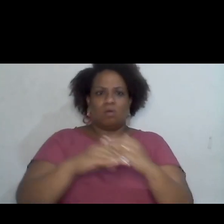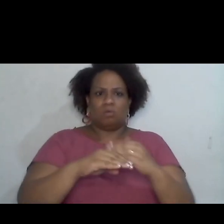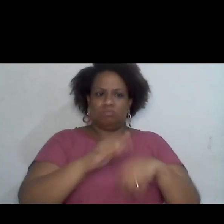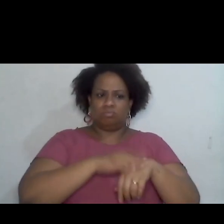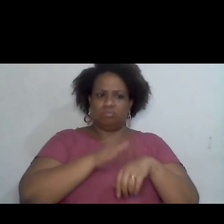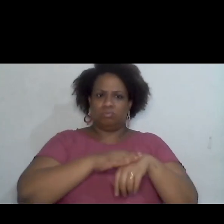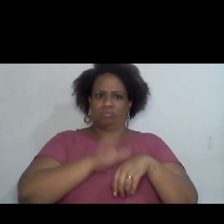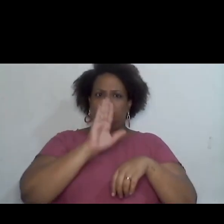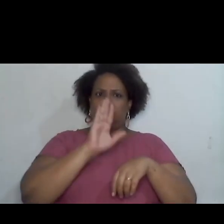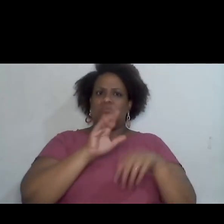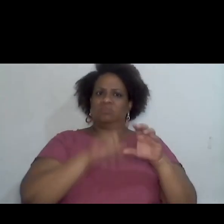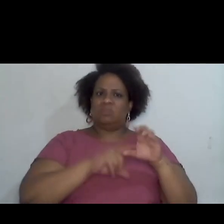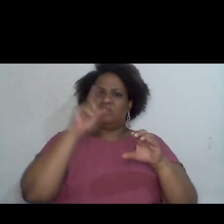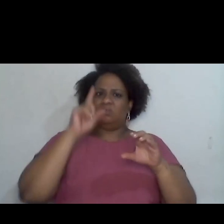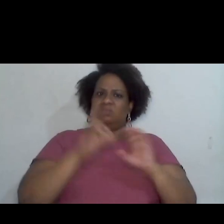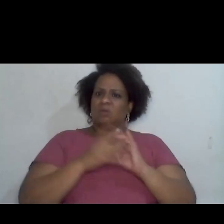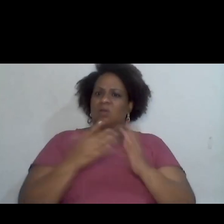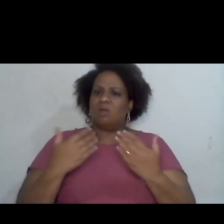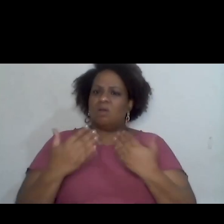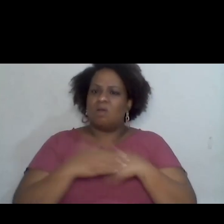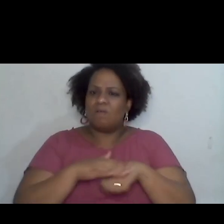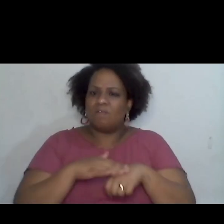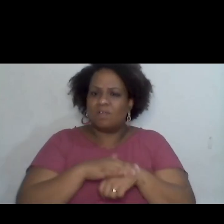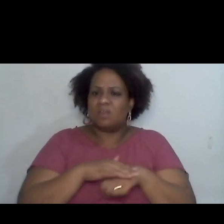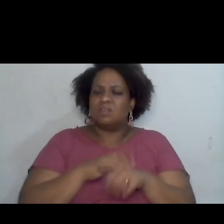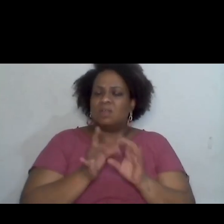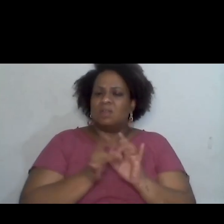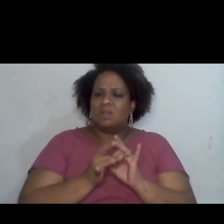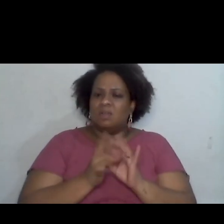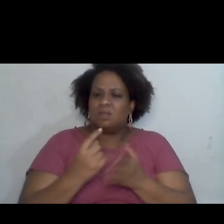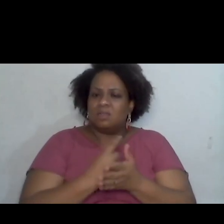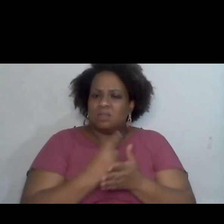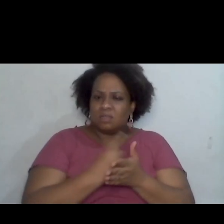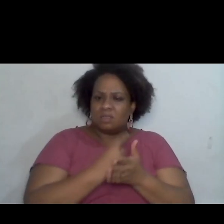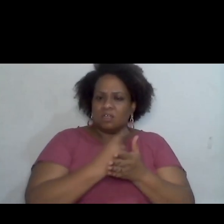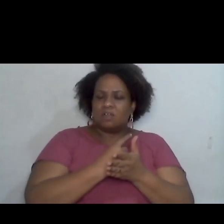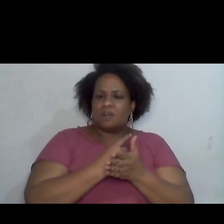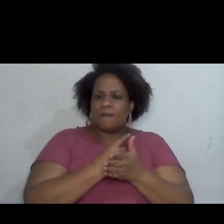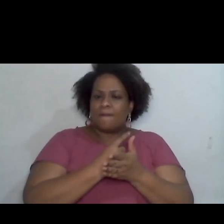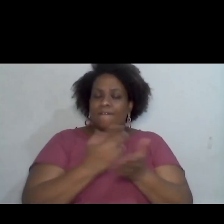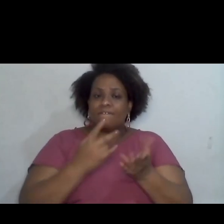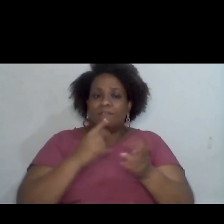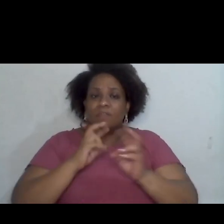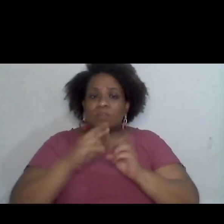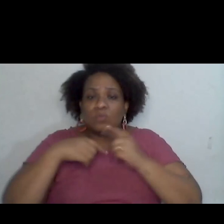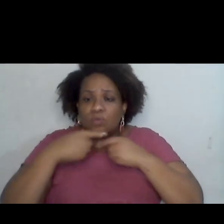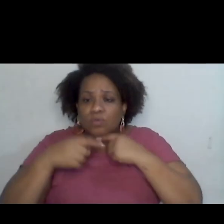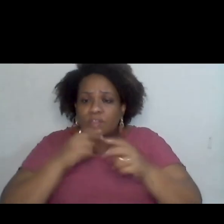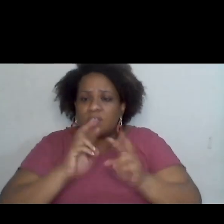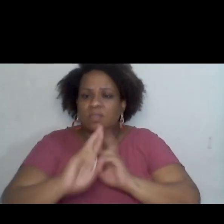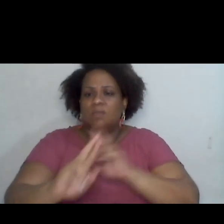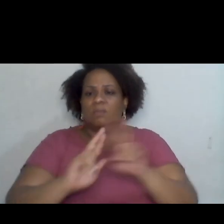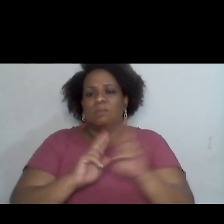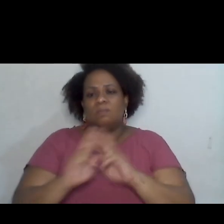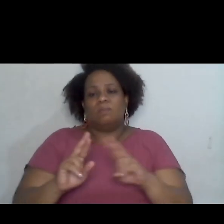para dialogar, para conversar, para trazer os questionamentos, trazer as dúvidas e nós encaminharmos soluções. Mas, para